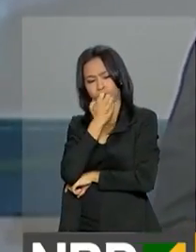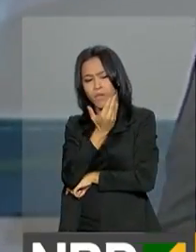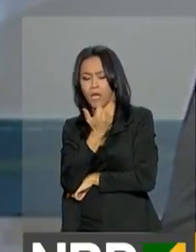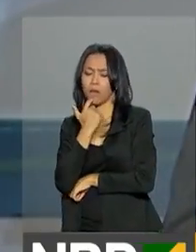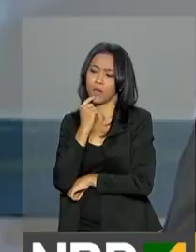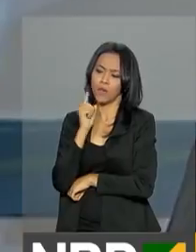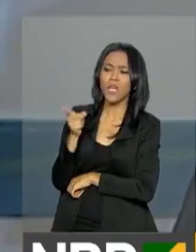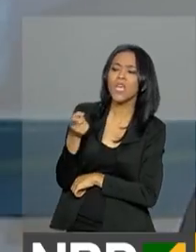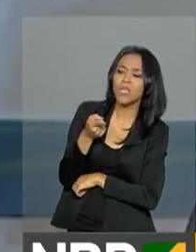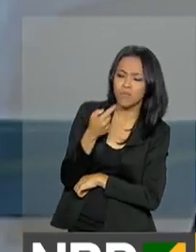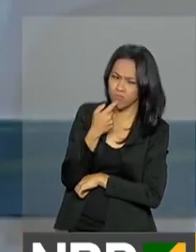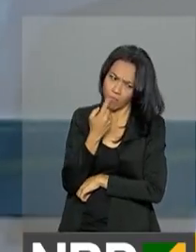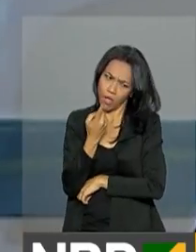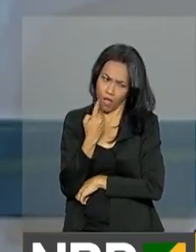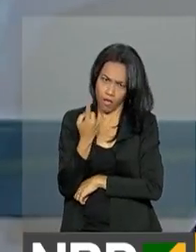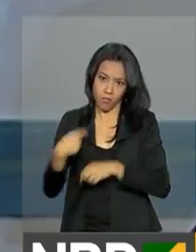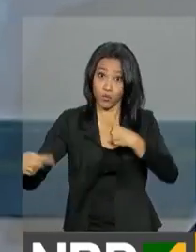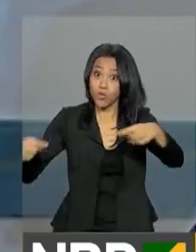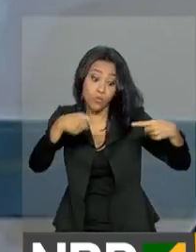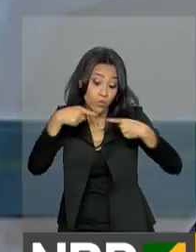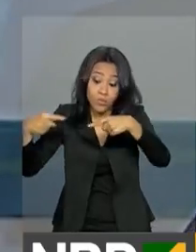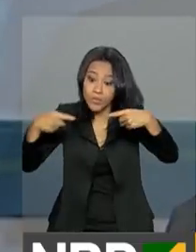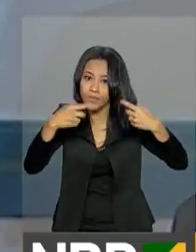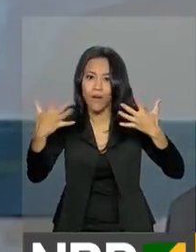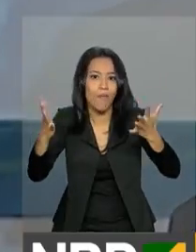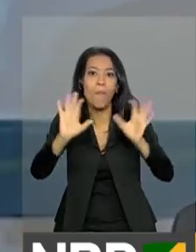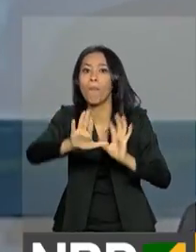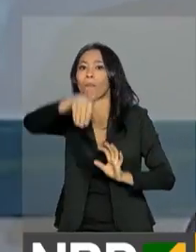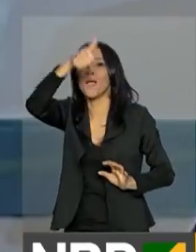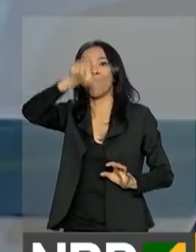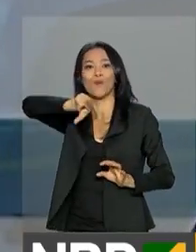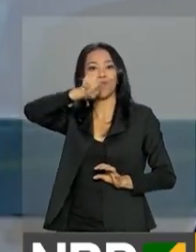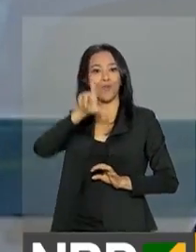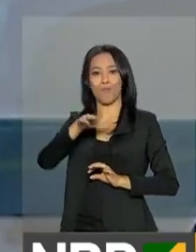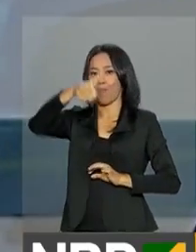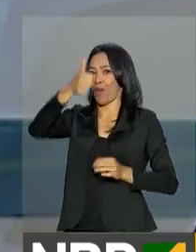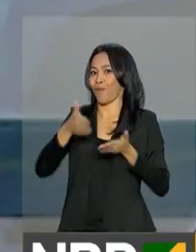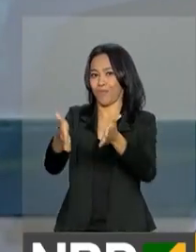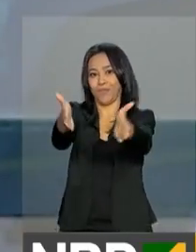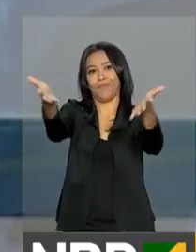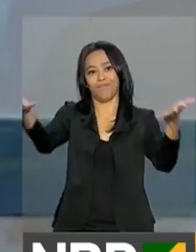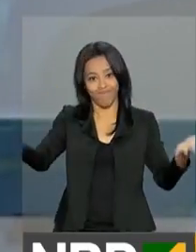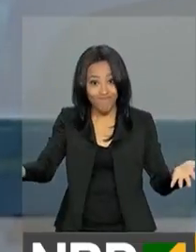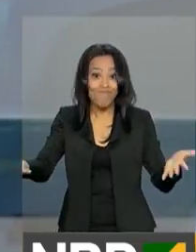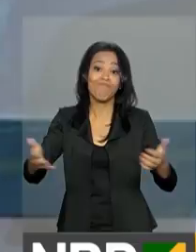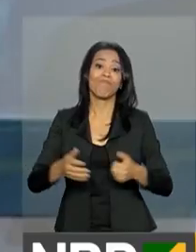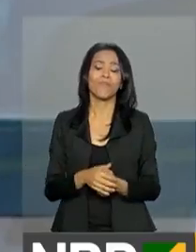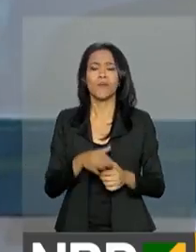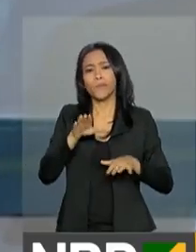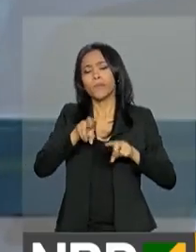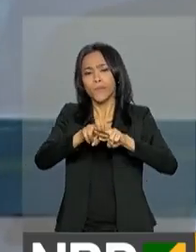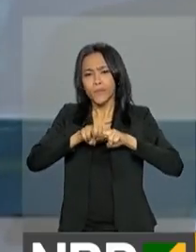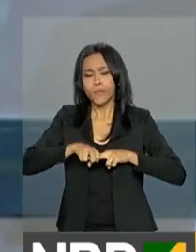verificar qual é o melhor caminho. Por isso que não é sem razão que